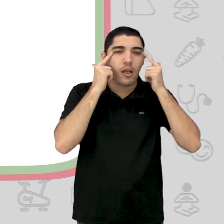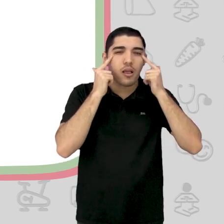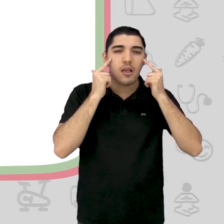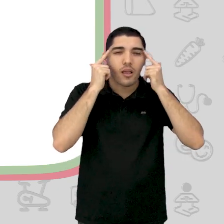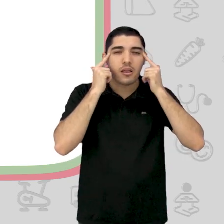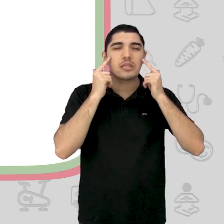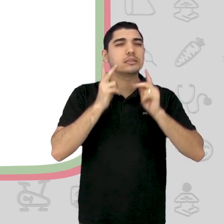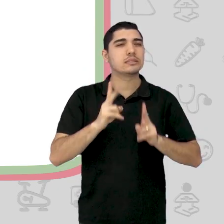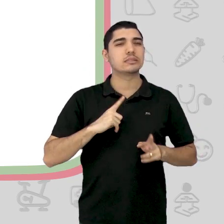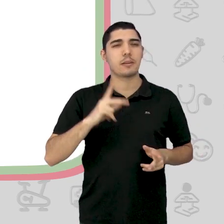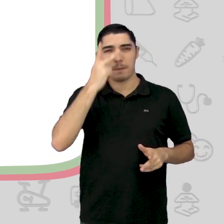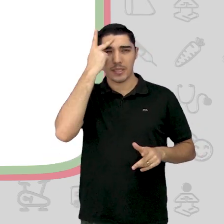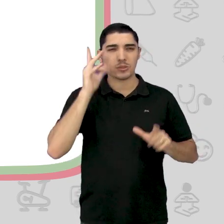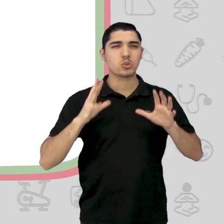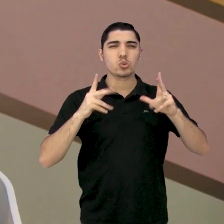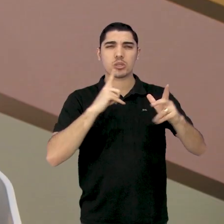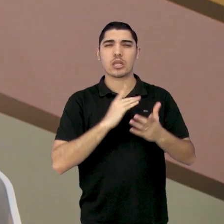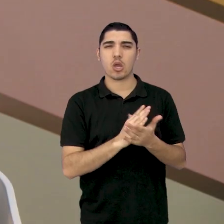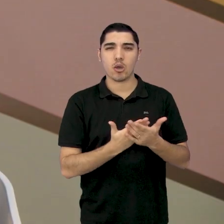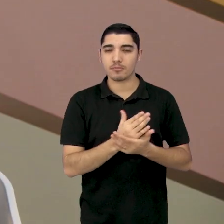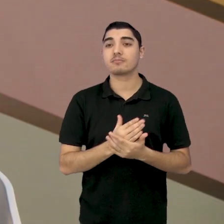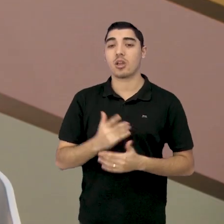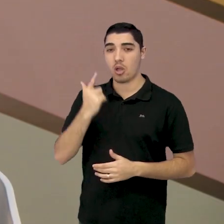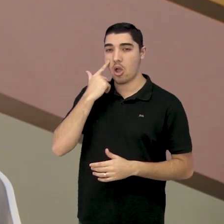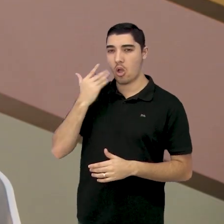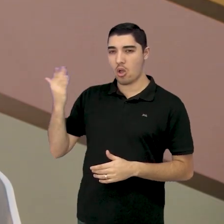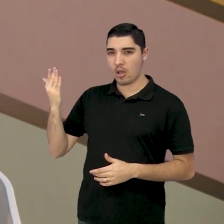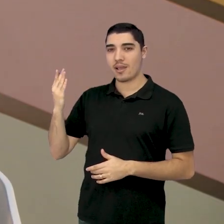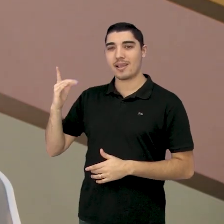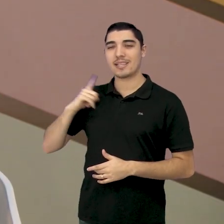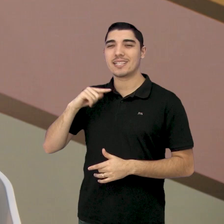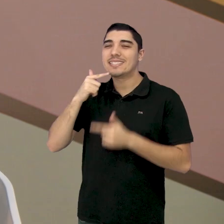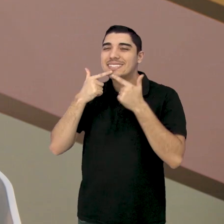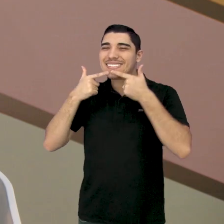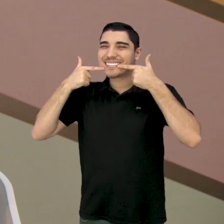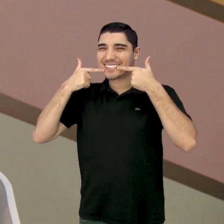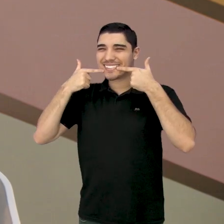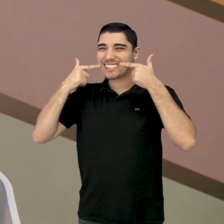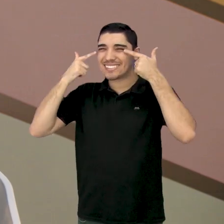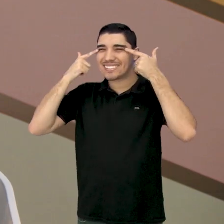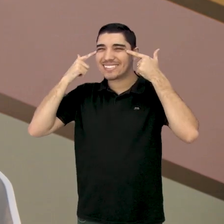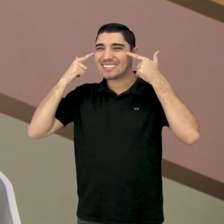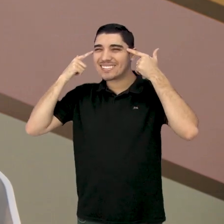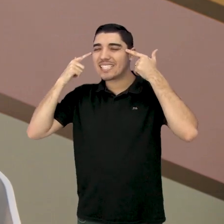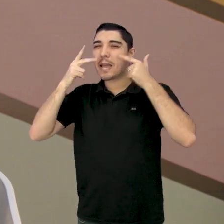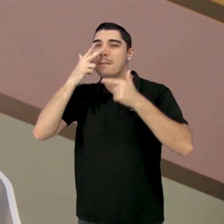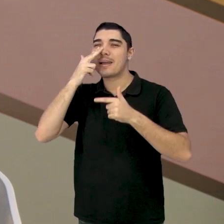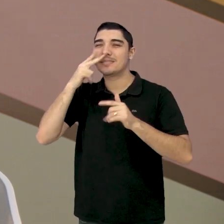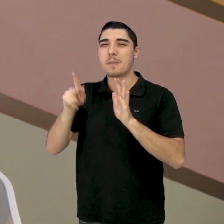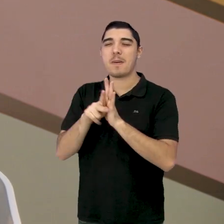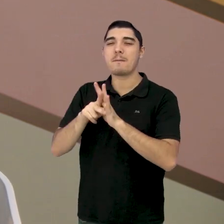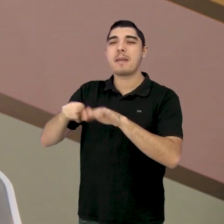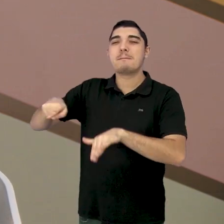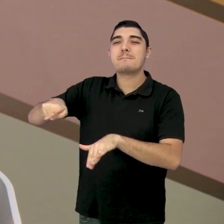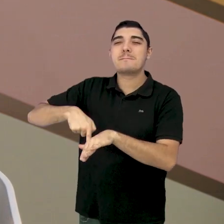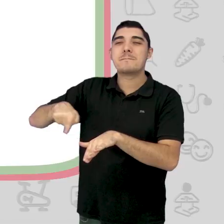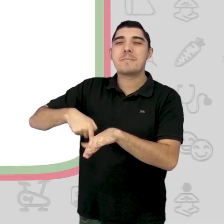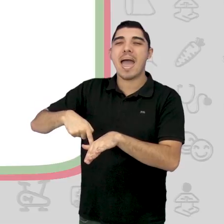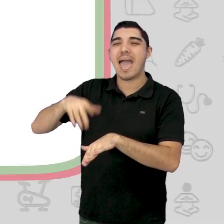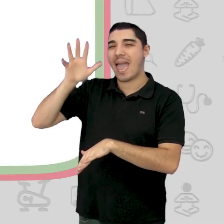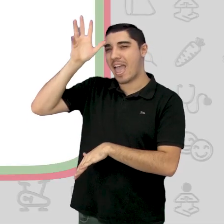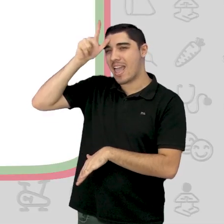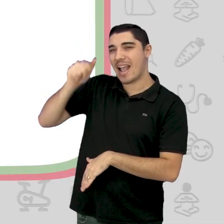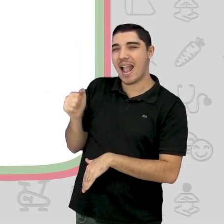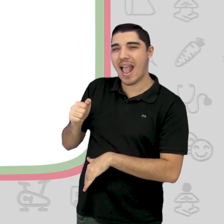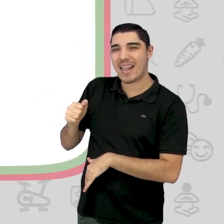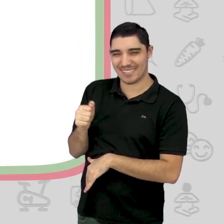mais incomoda, isso que eu ia falar, é uma das principais reclamações. Aqui no nosso músculo, então quando a gente dá o sorriso, é os pezinhos de galinha chamados, né? Então